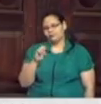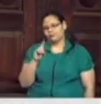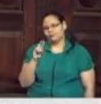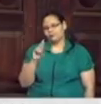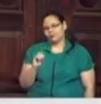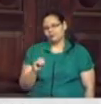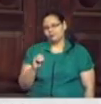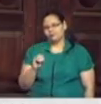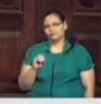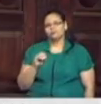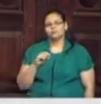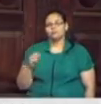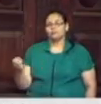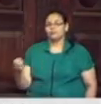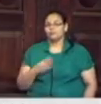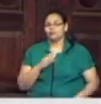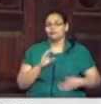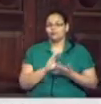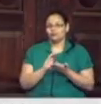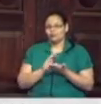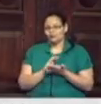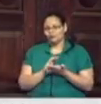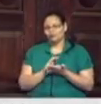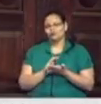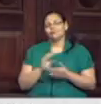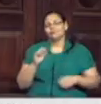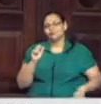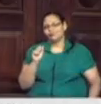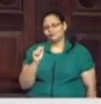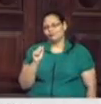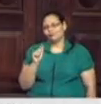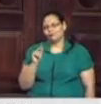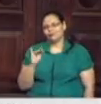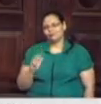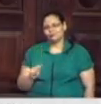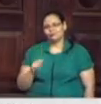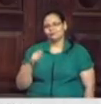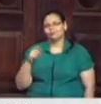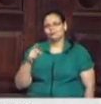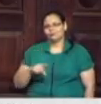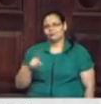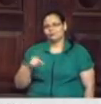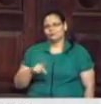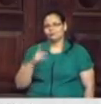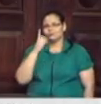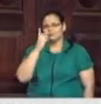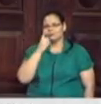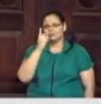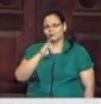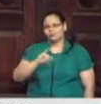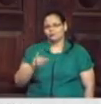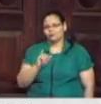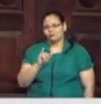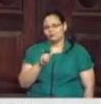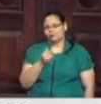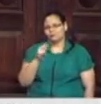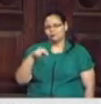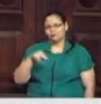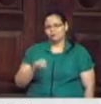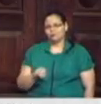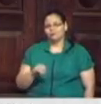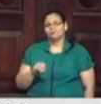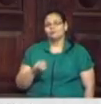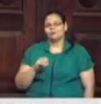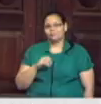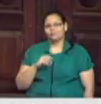2 novos conselheiros da Agência Nacional de Petróleo, deputado Jânio. O senhor Felipe Cury e o senhor